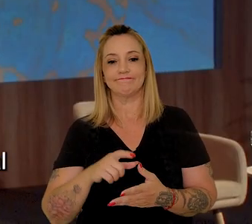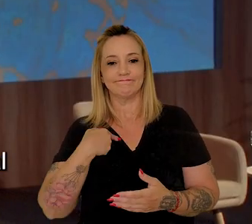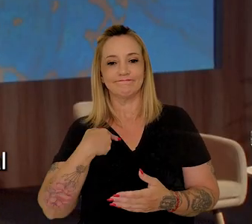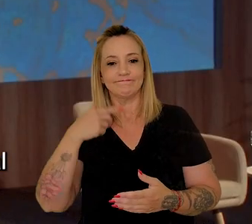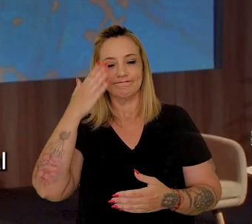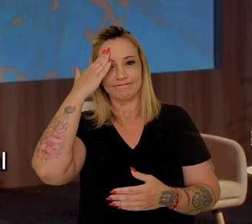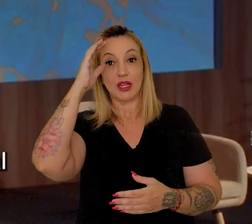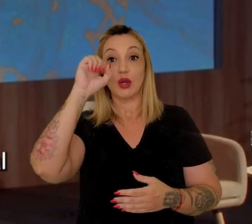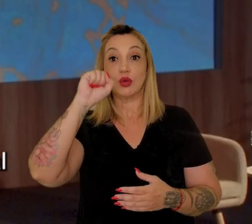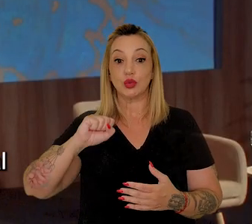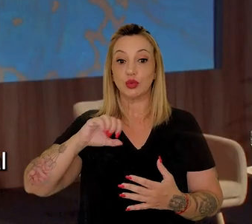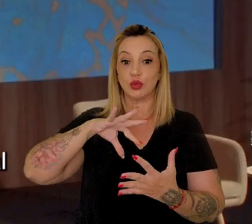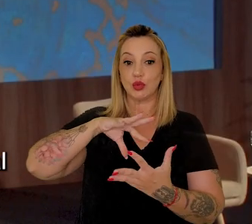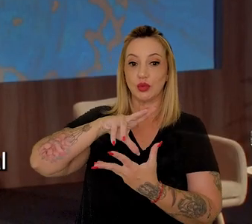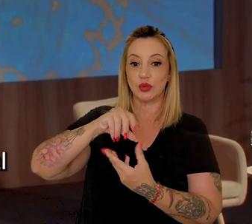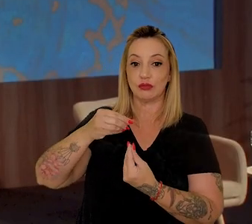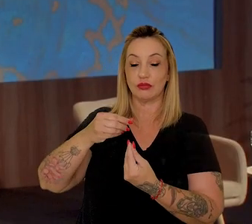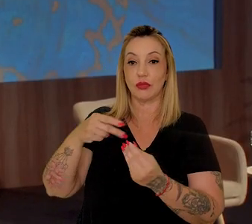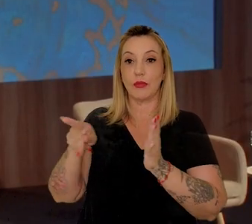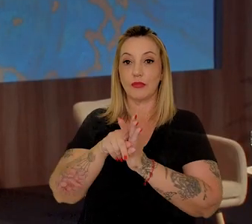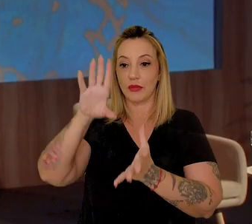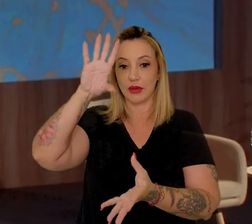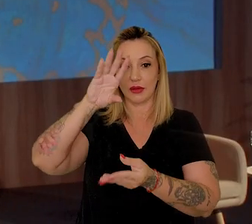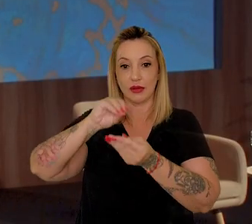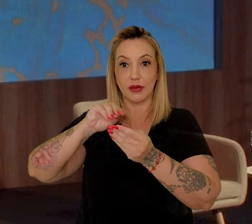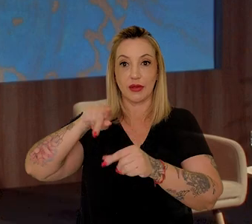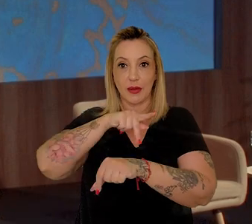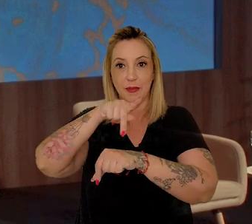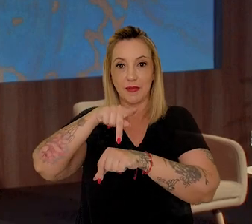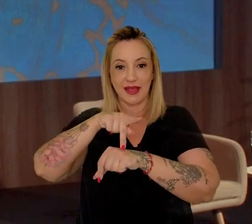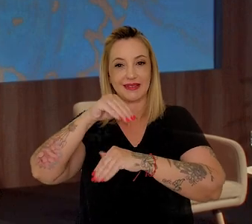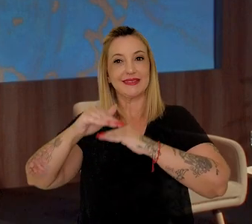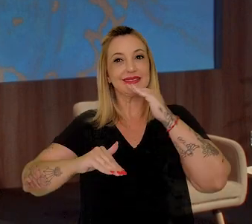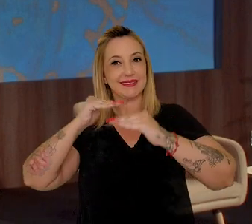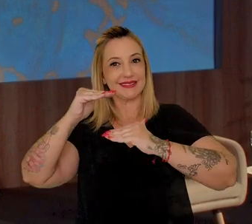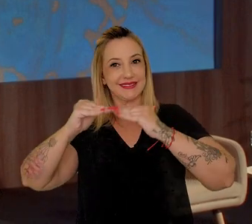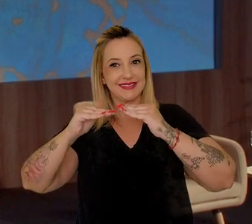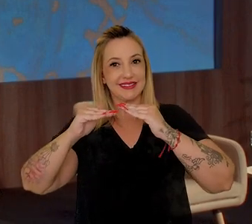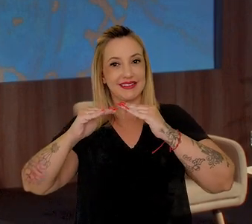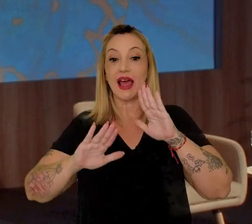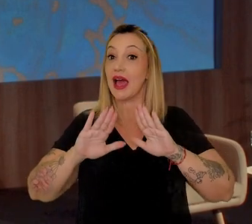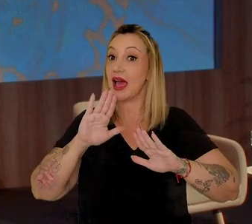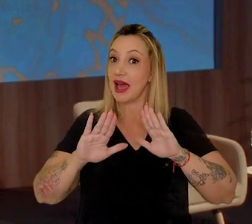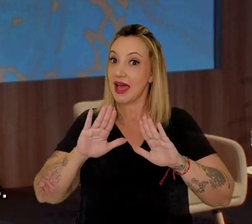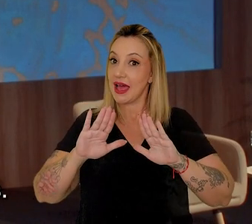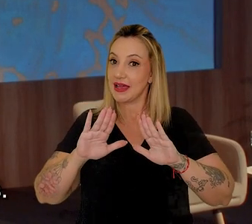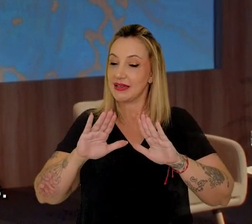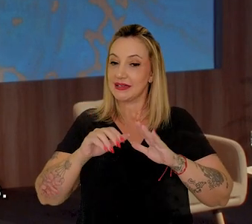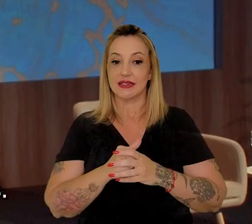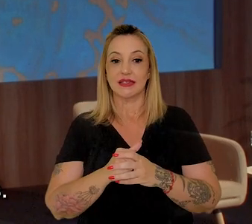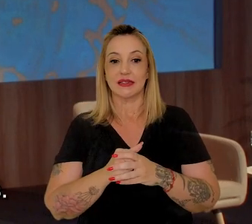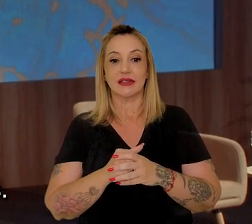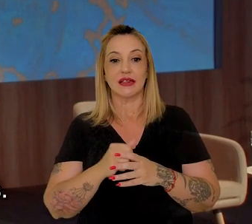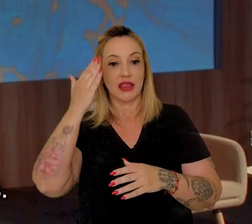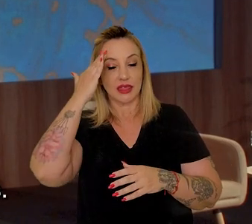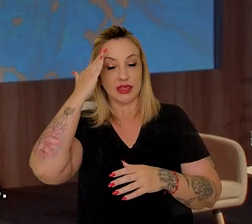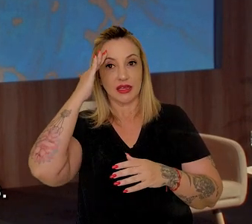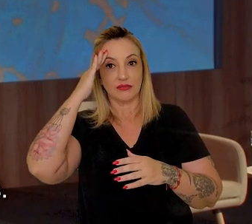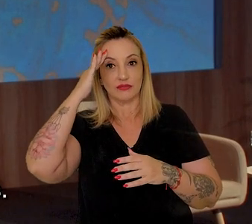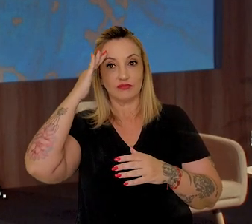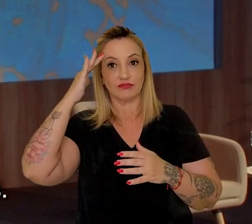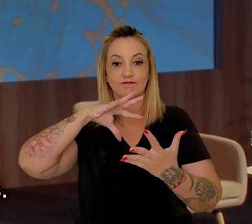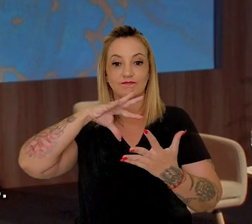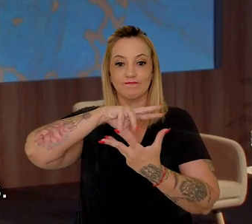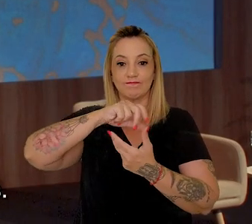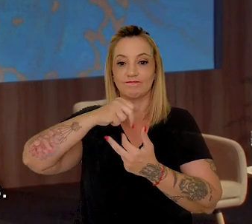mais de Sul Global como sendo mesmo conjunto de países em desenvolvimento Apesar de que no Nisse su a gente entendendo geograficamente teria